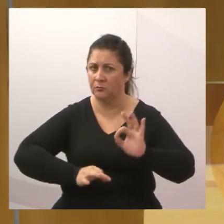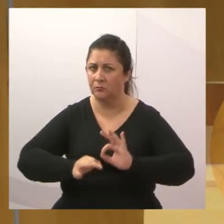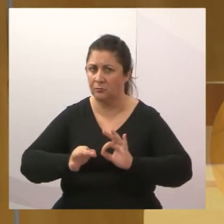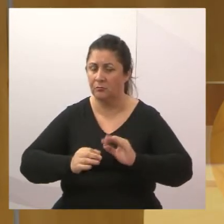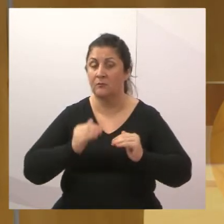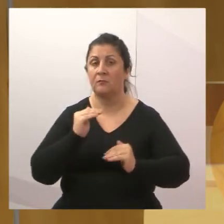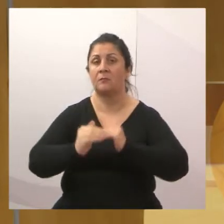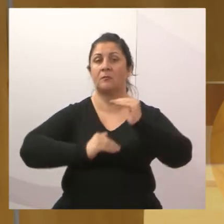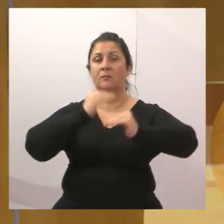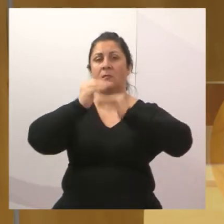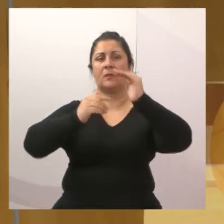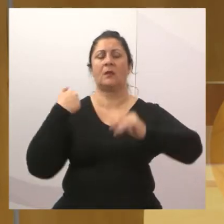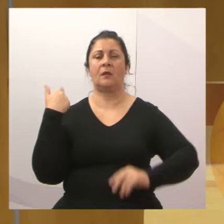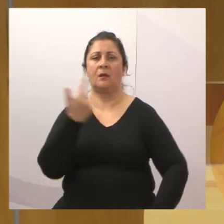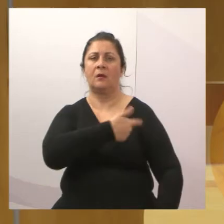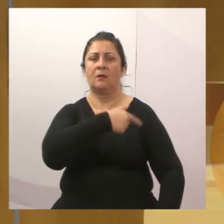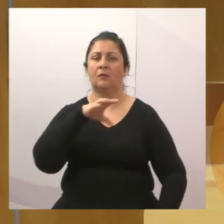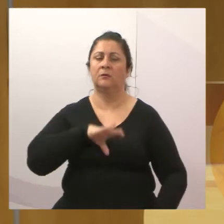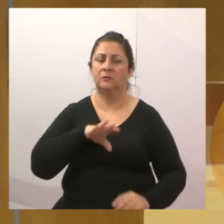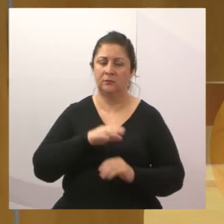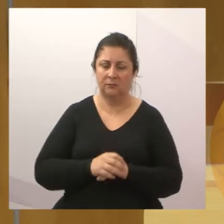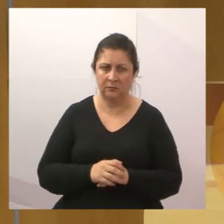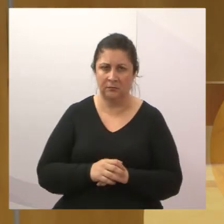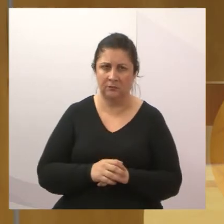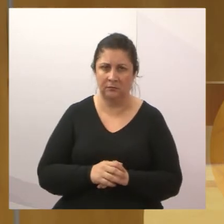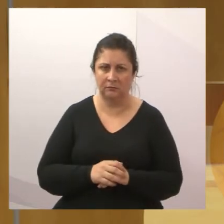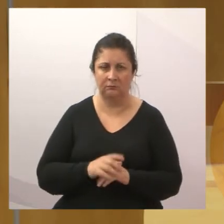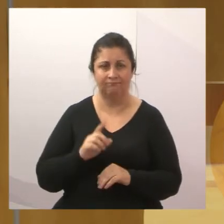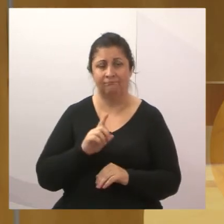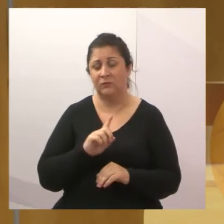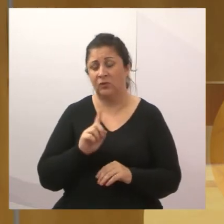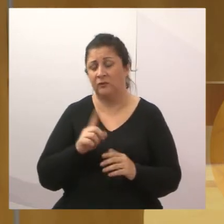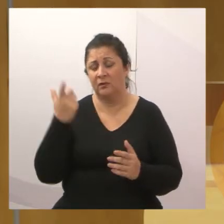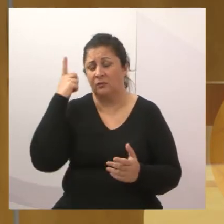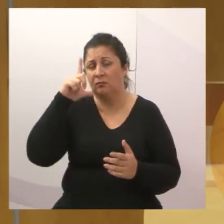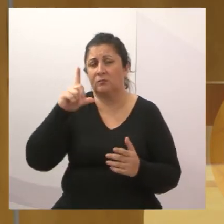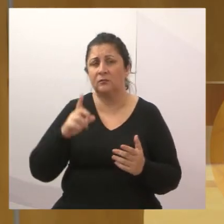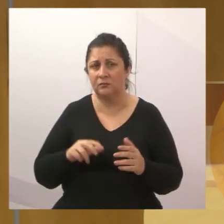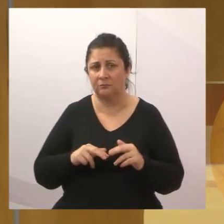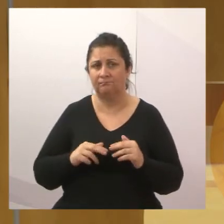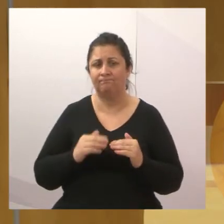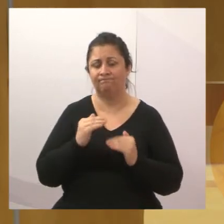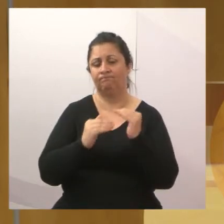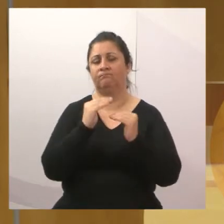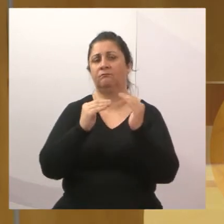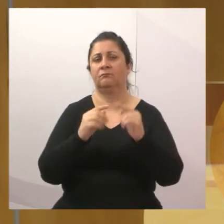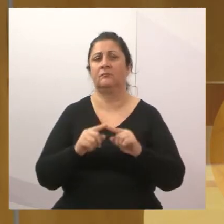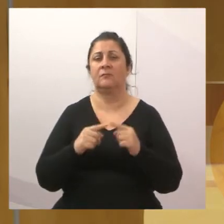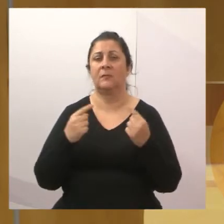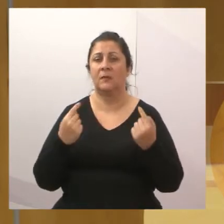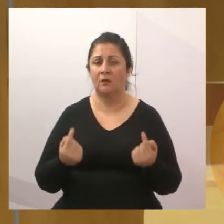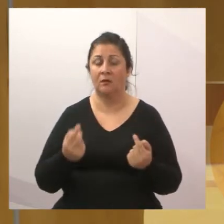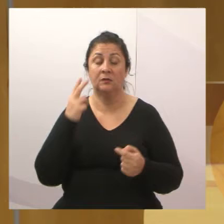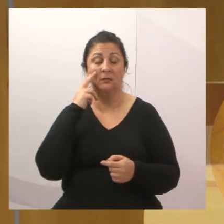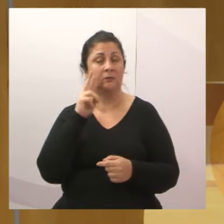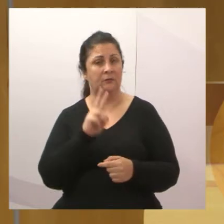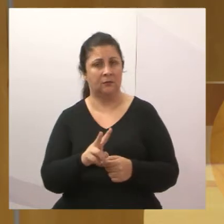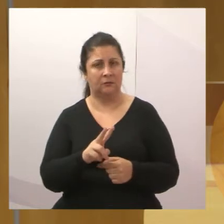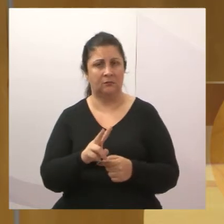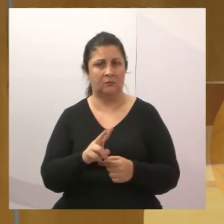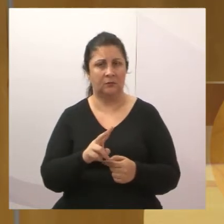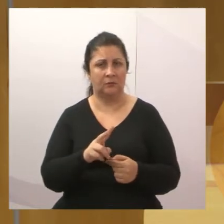para desenvolver a nossa cidade, a gente não vai conseguir caminhar muito. Mas então aqui a gente está vendo que